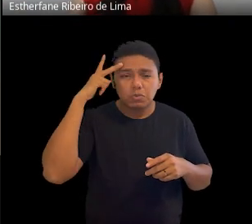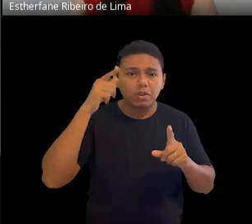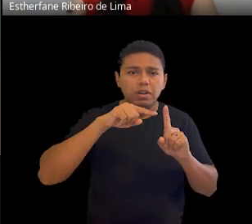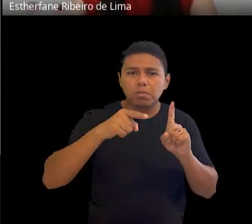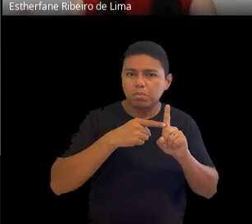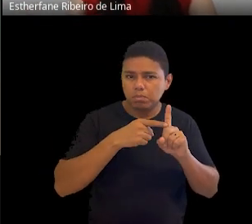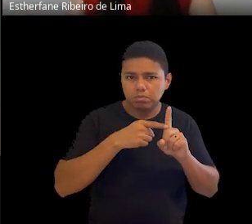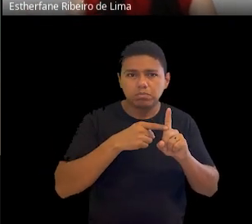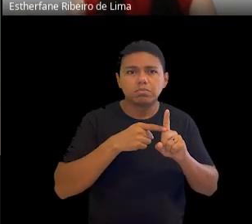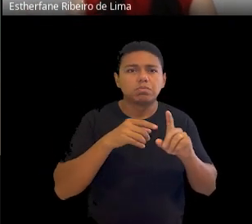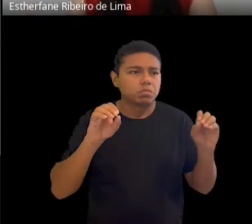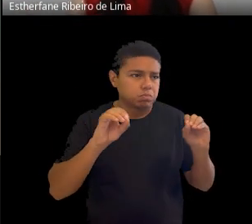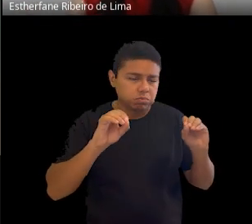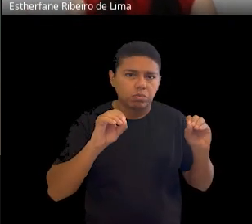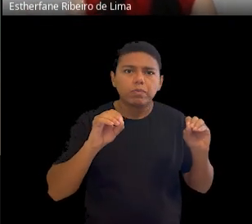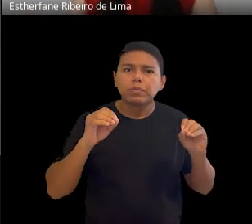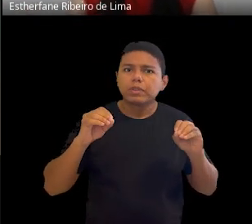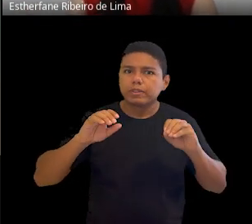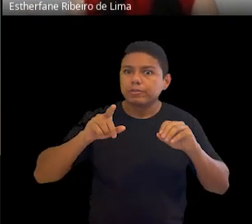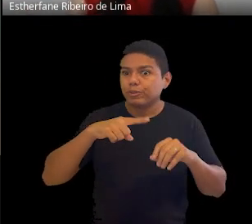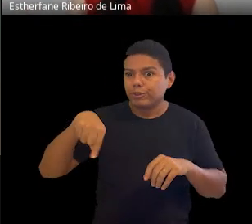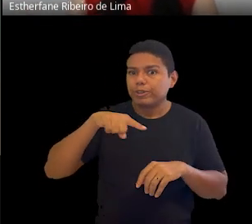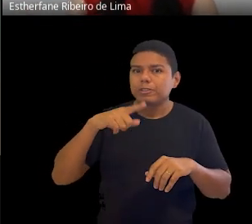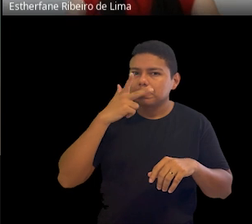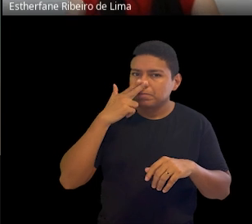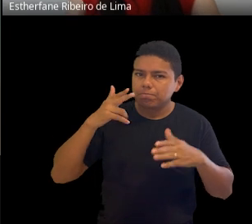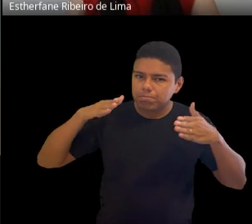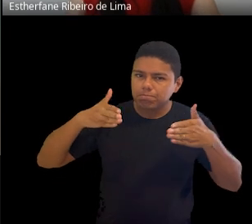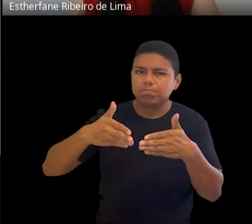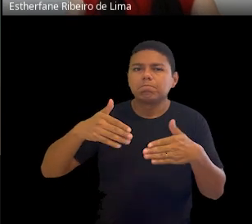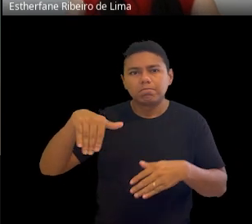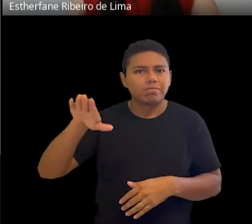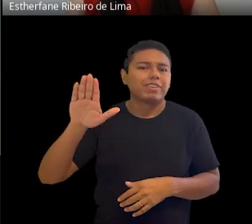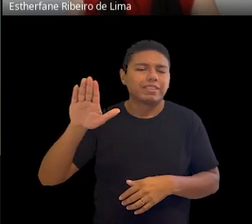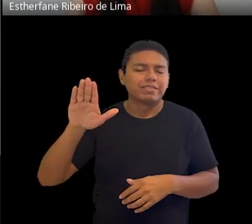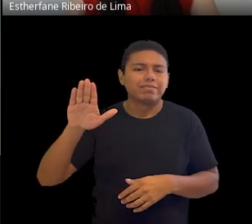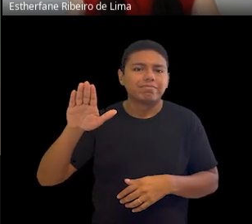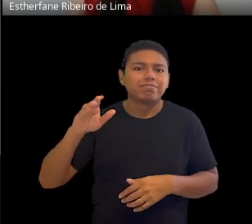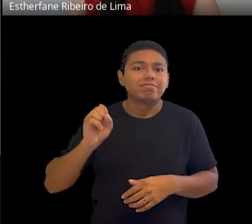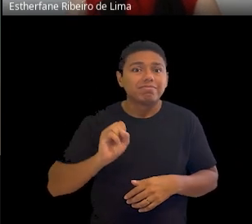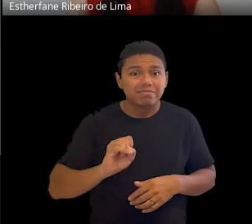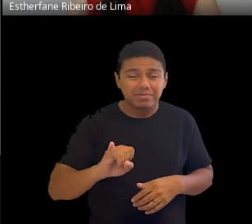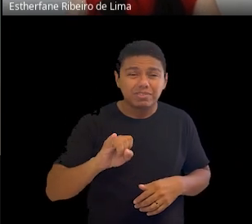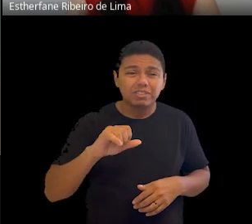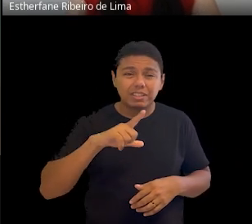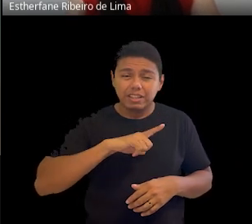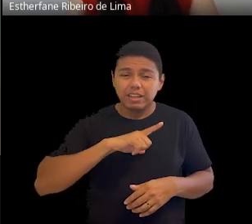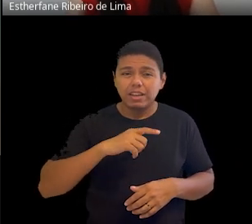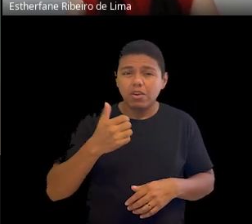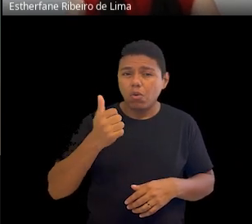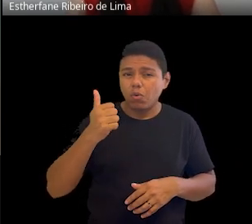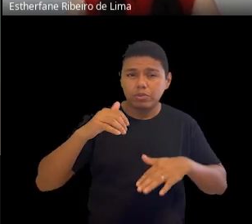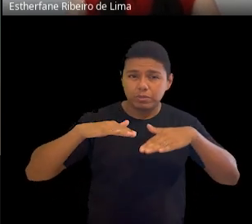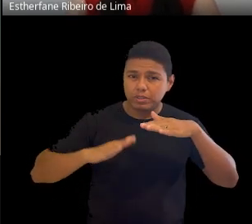pessoa que não está gestante. Então, sempre identificar. Se for uma hemoglobina menor que 11,